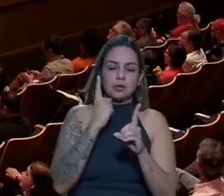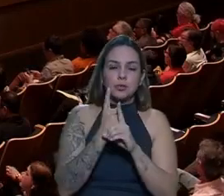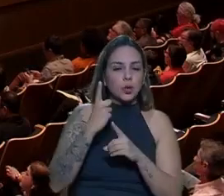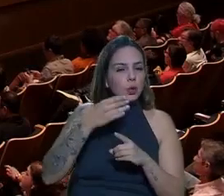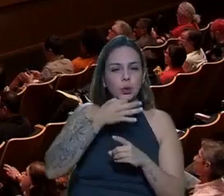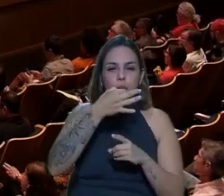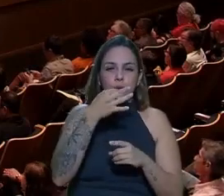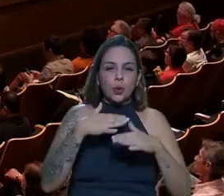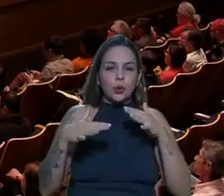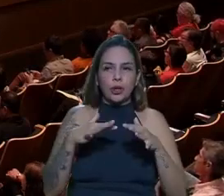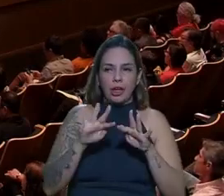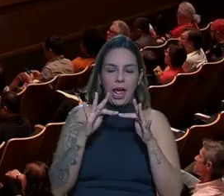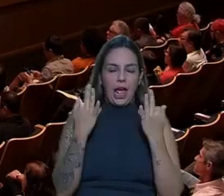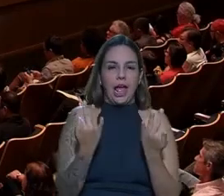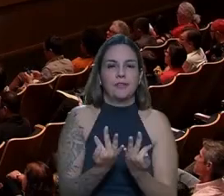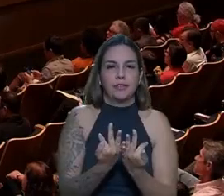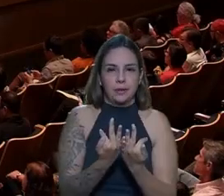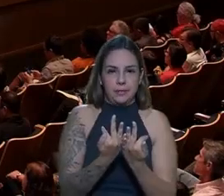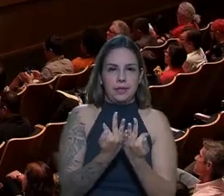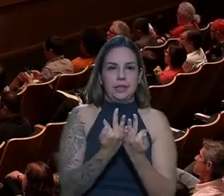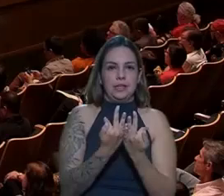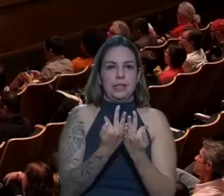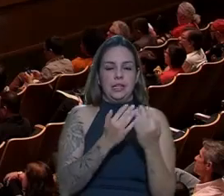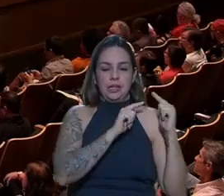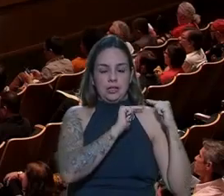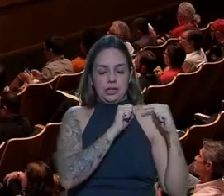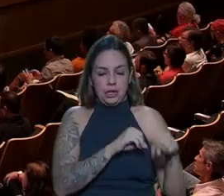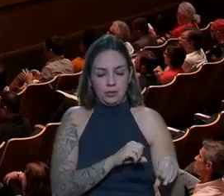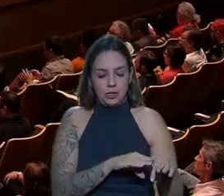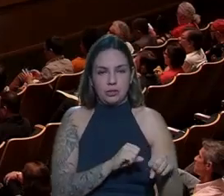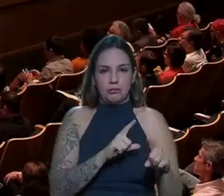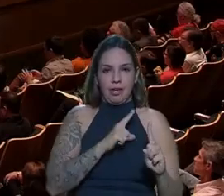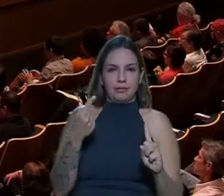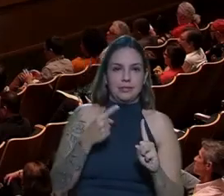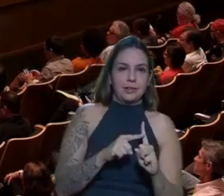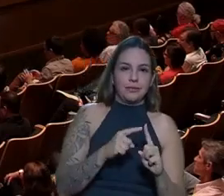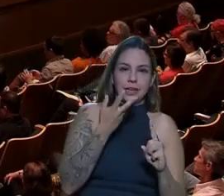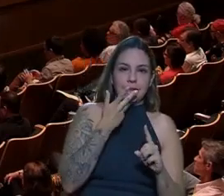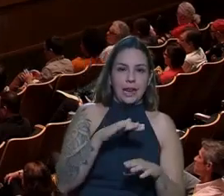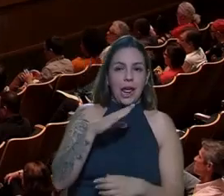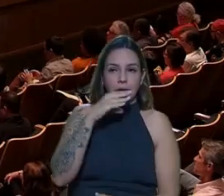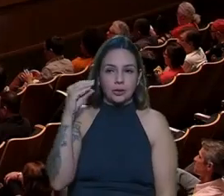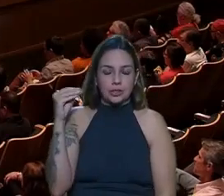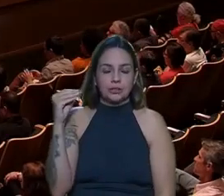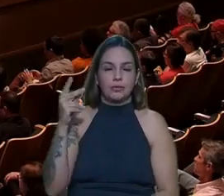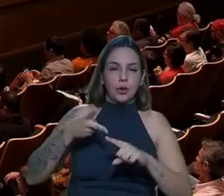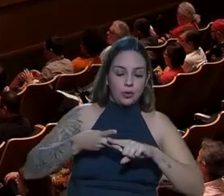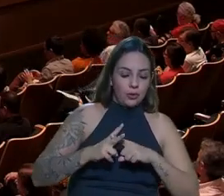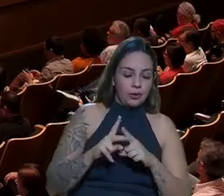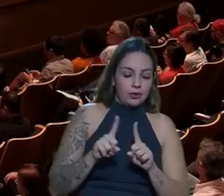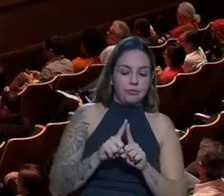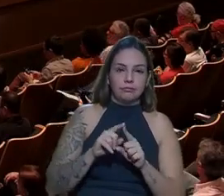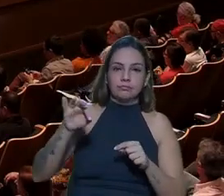Ritmos, Oficina As Famílias Contemporâneas e os Desafios na Educação de Crianças e de Adolescentes,